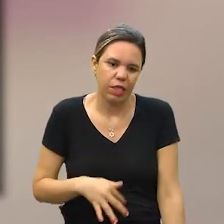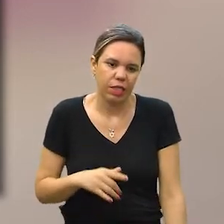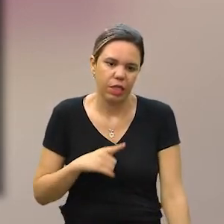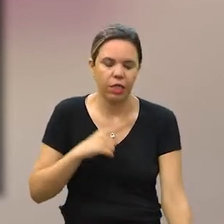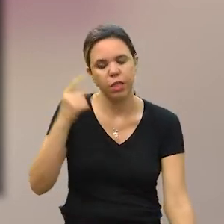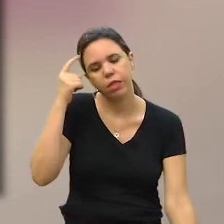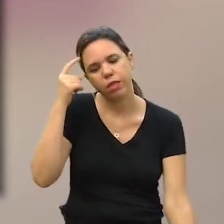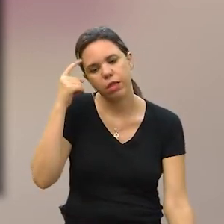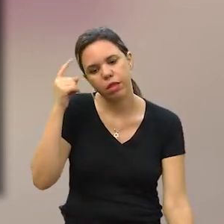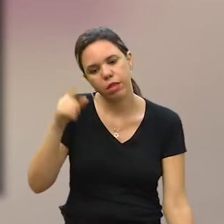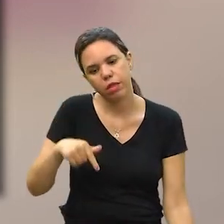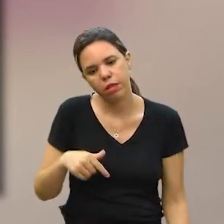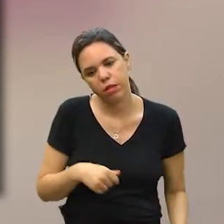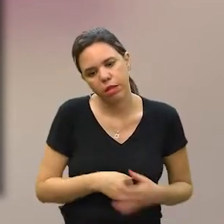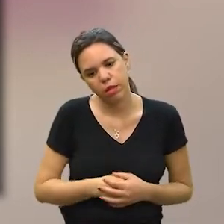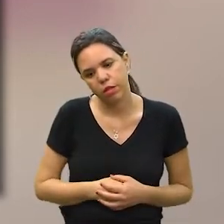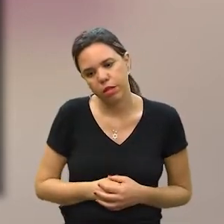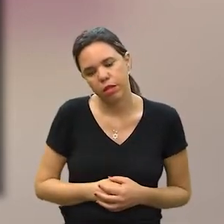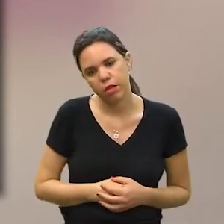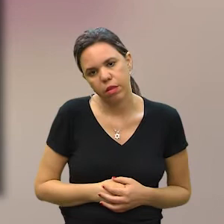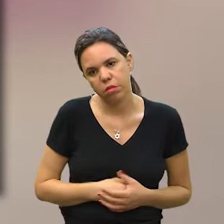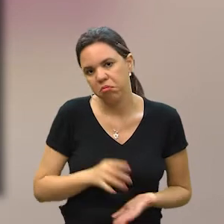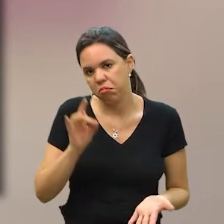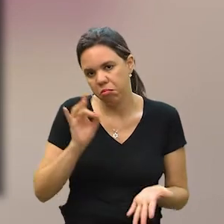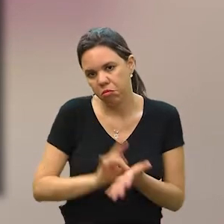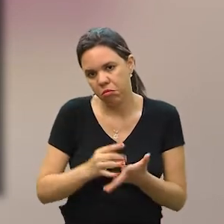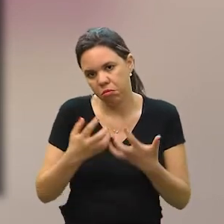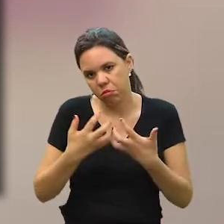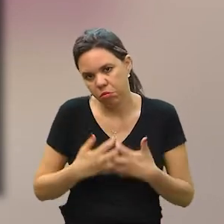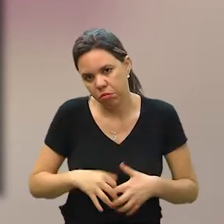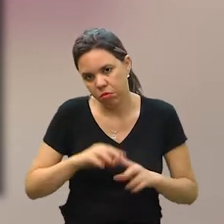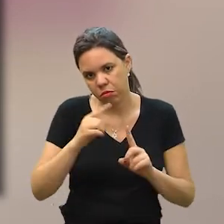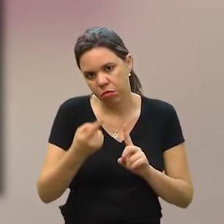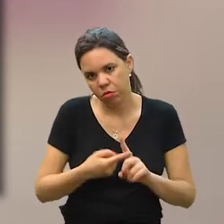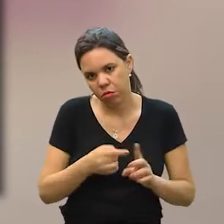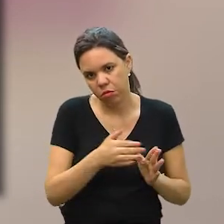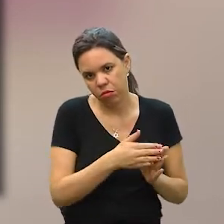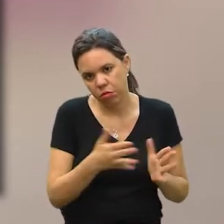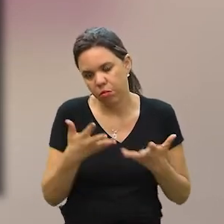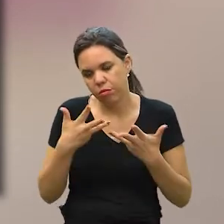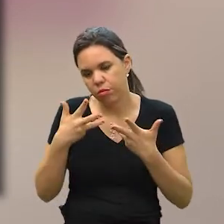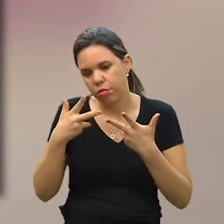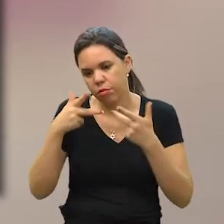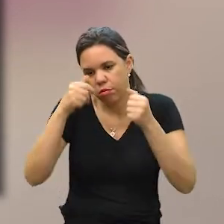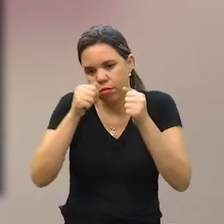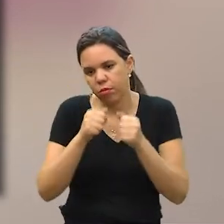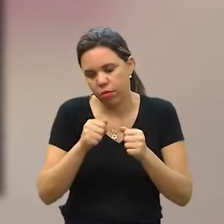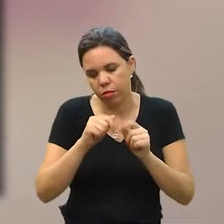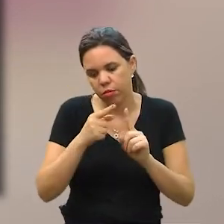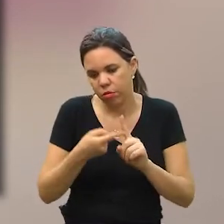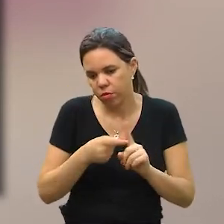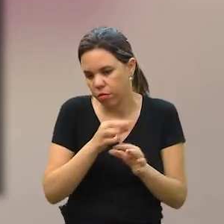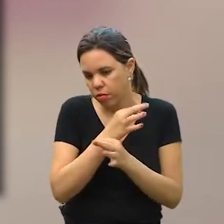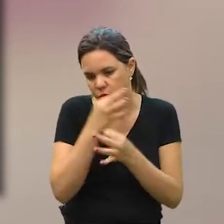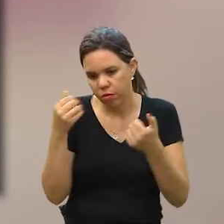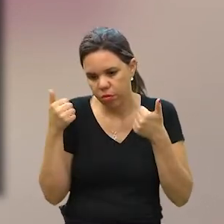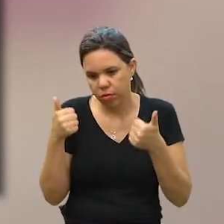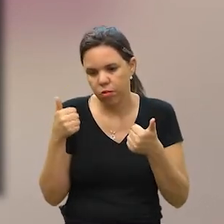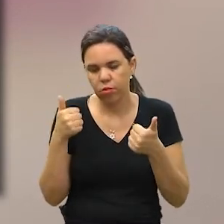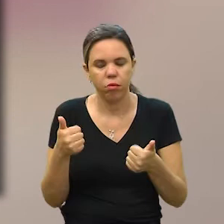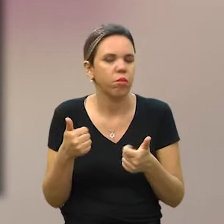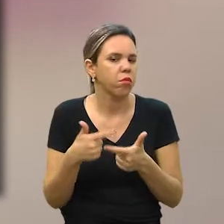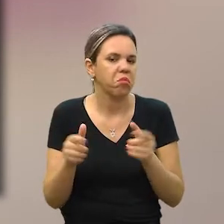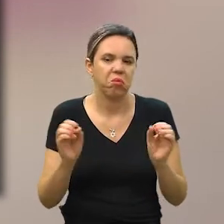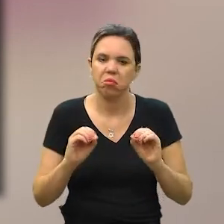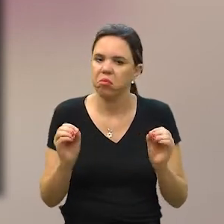mas pensa que ela é altamente eficaz e que a gestante vai ficar maravilhosa e a gravidez vai bem e